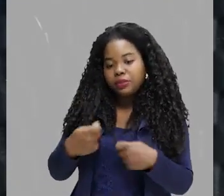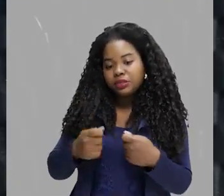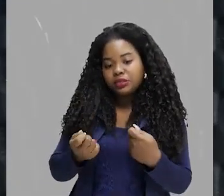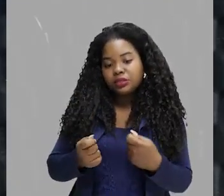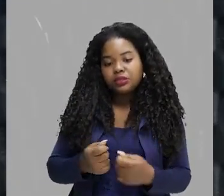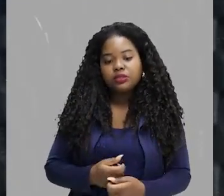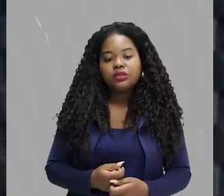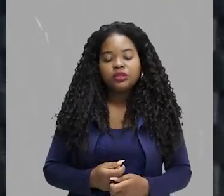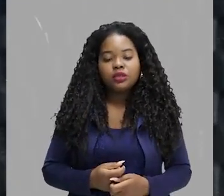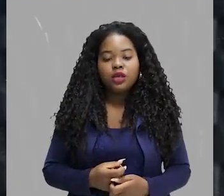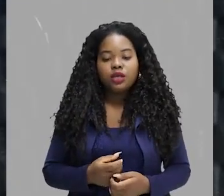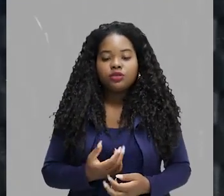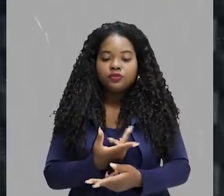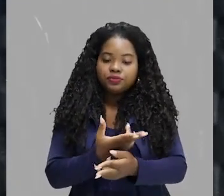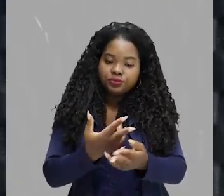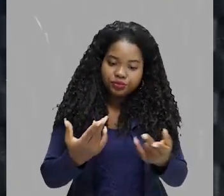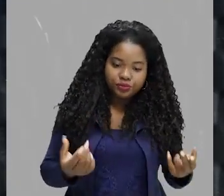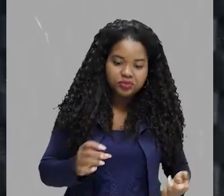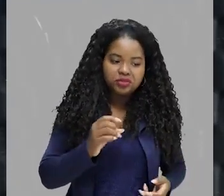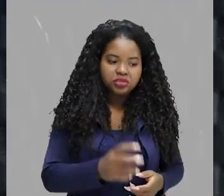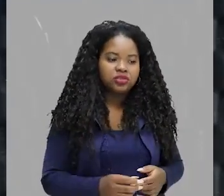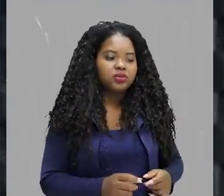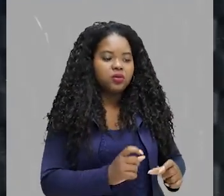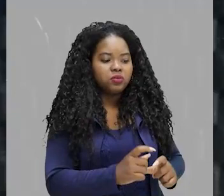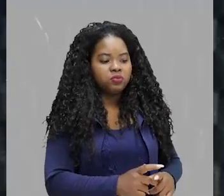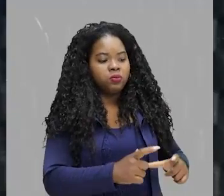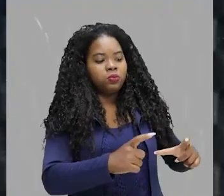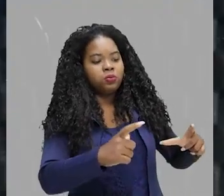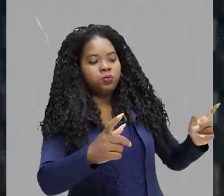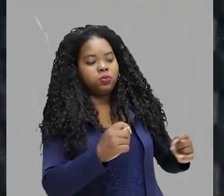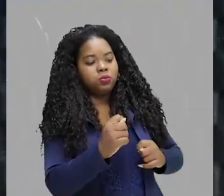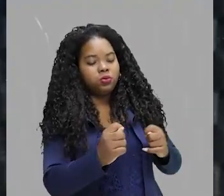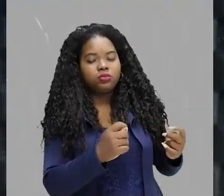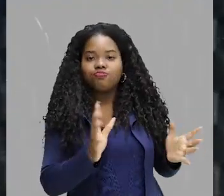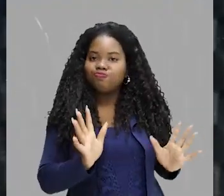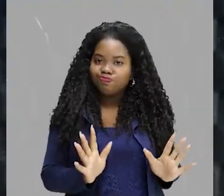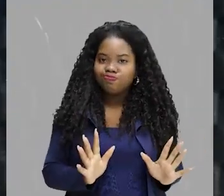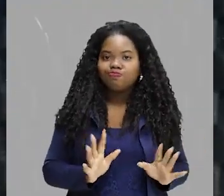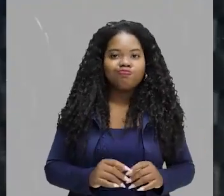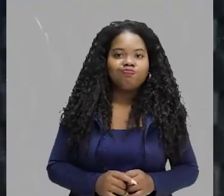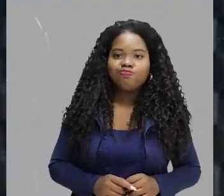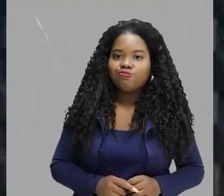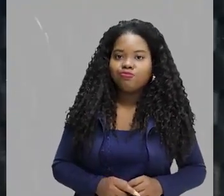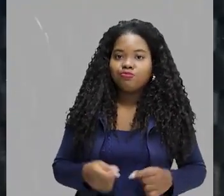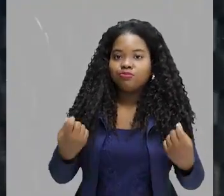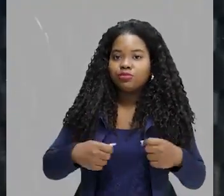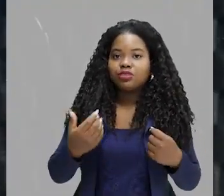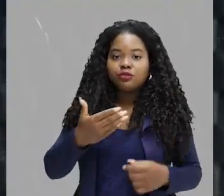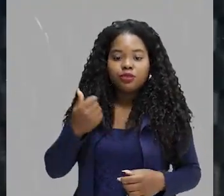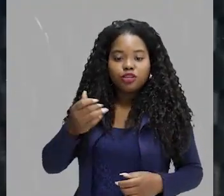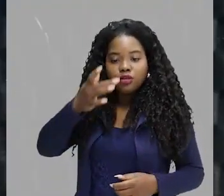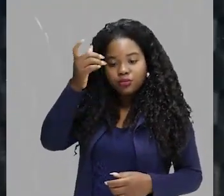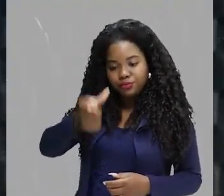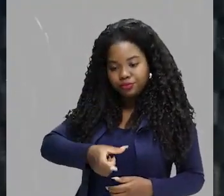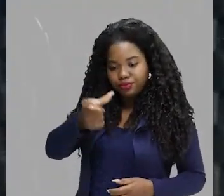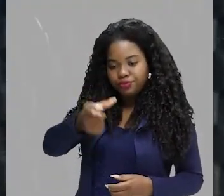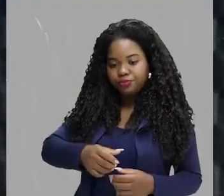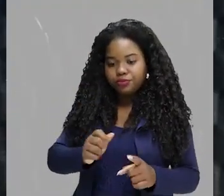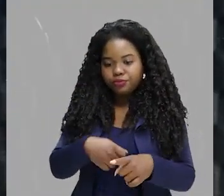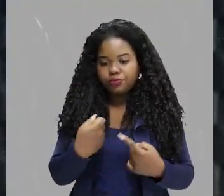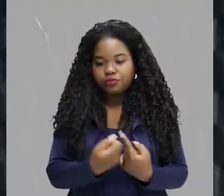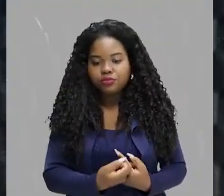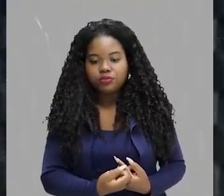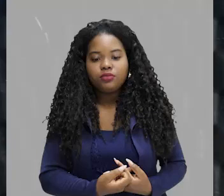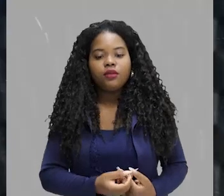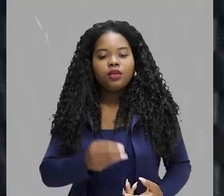do que só crescer a economia. É preciso que esse crescimento se traduza em melhoria para as pessoas. Melhoria de condição